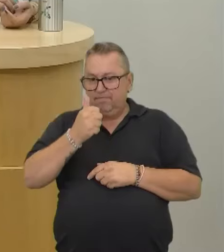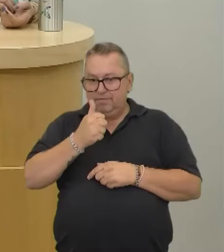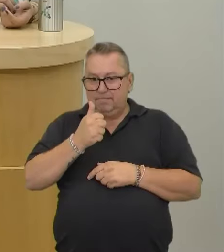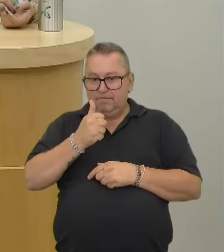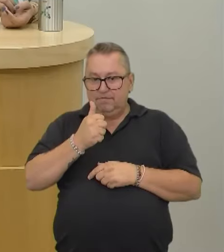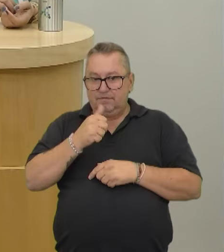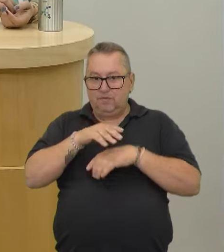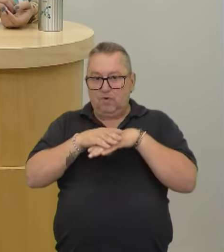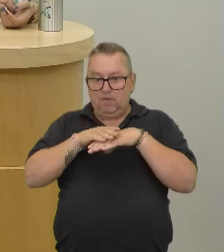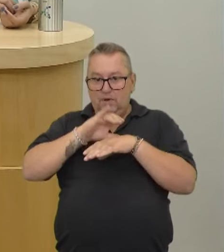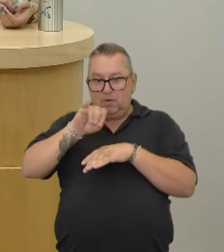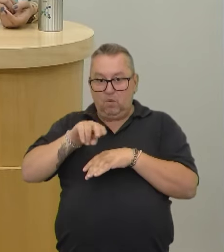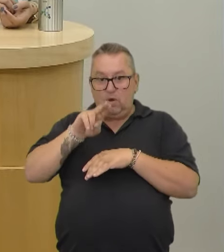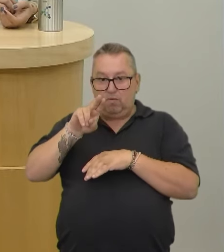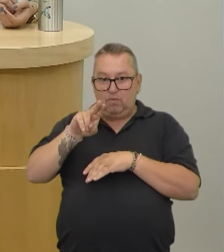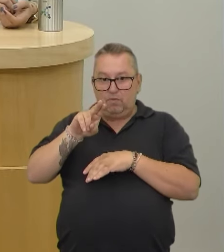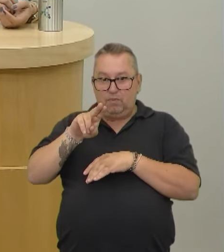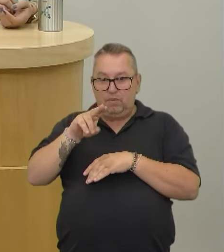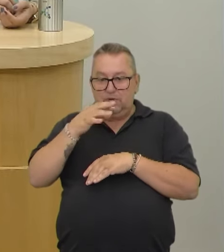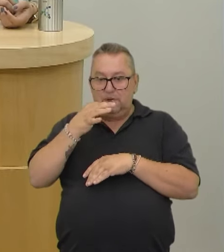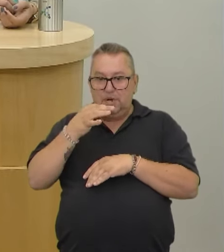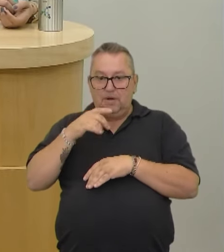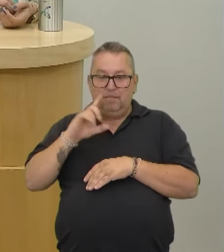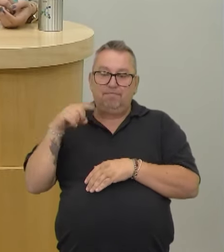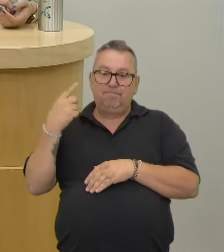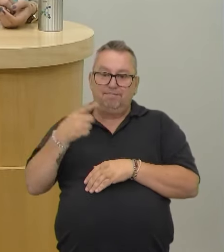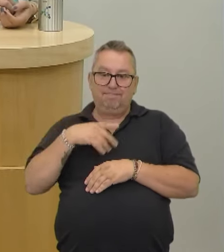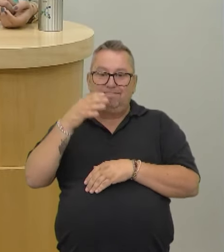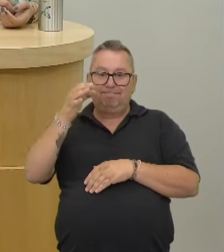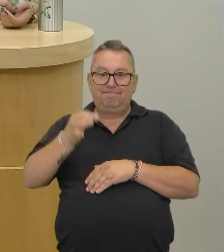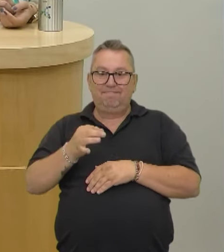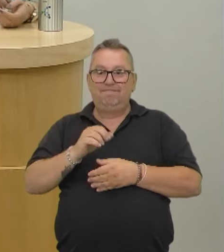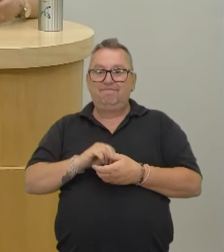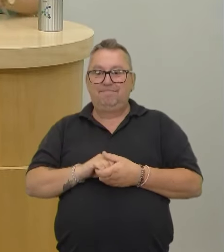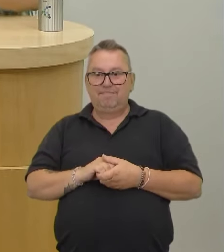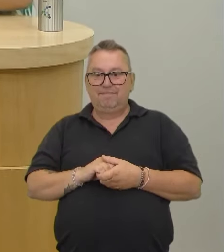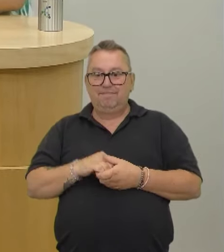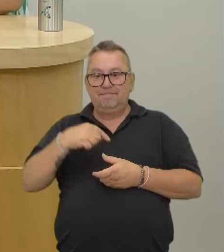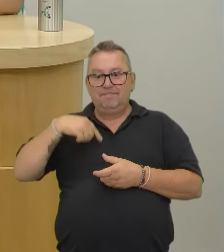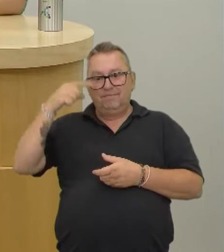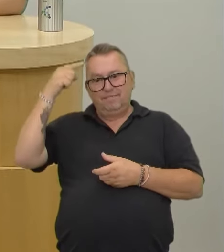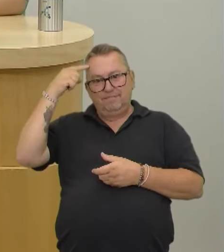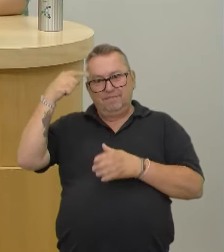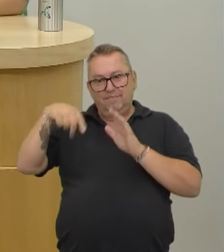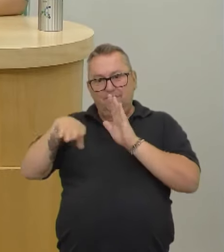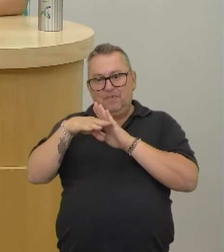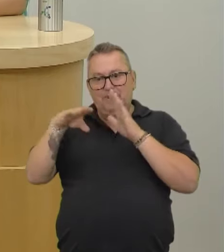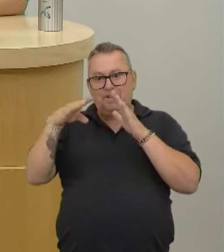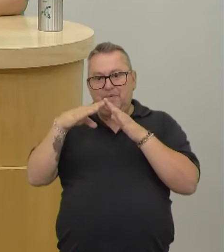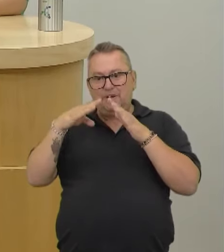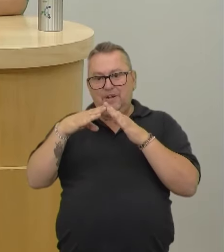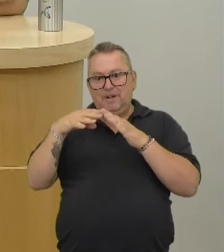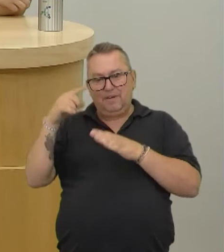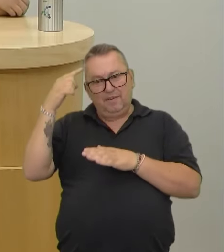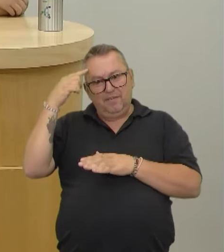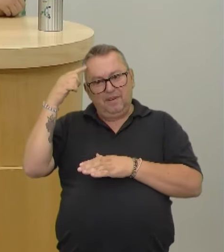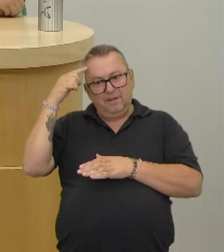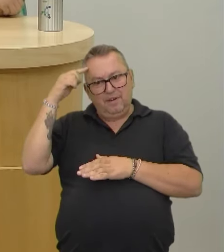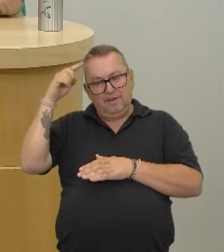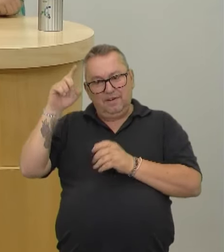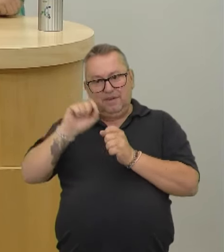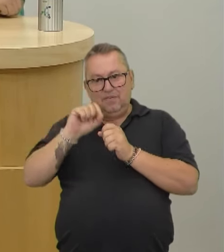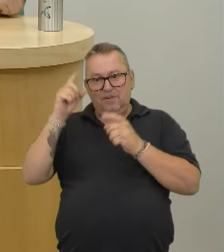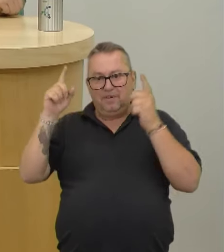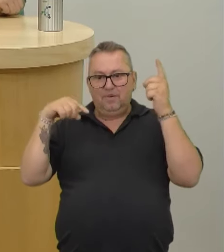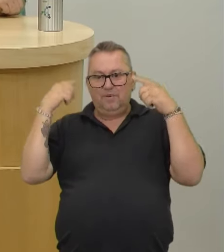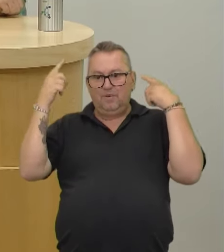Ju. Eles devem ter feito isso umas 700 vezes pra dar certo. Então. E aí eu fico imaginando chegando na minha casa, minhas crianças inventando isso e eu querendo ficar louca